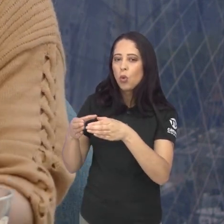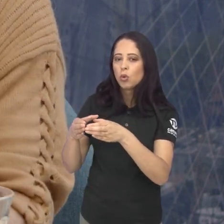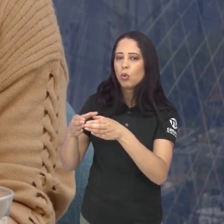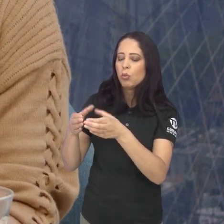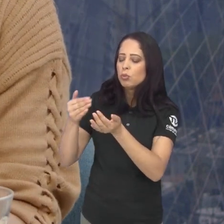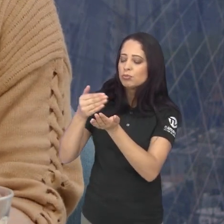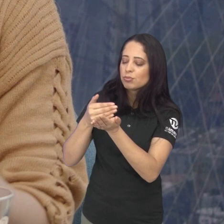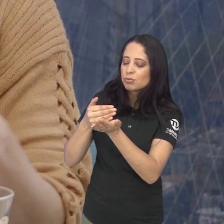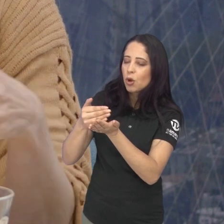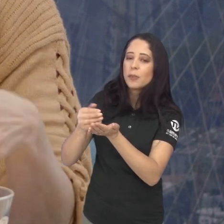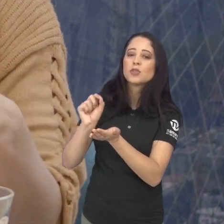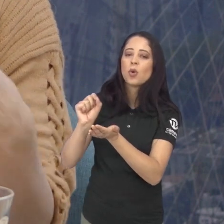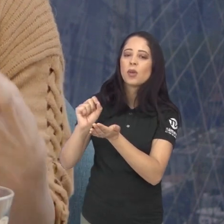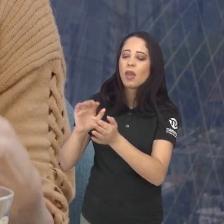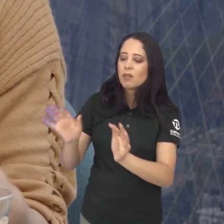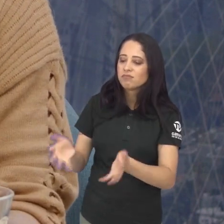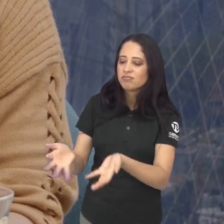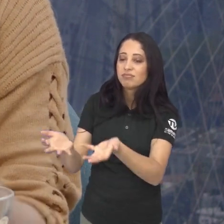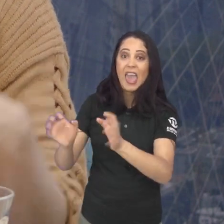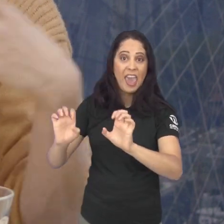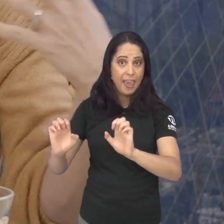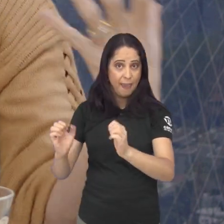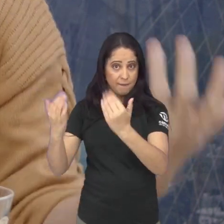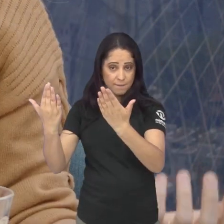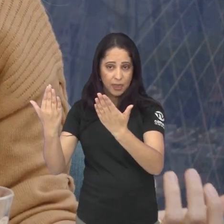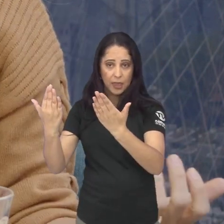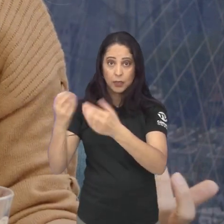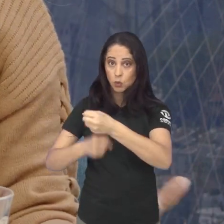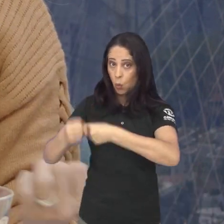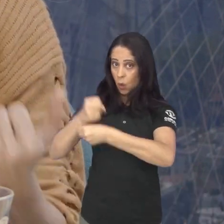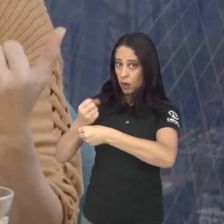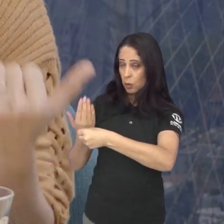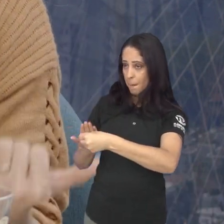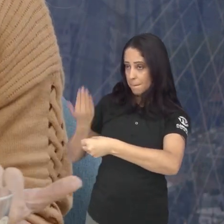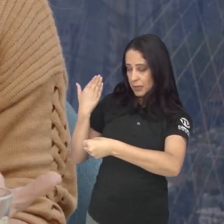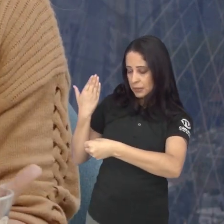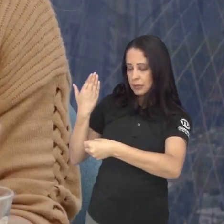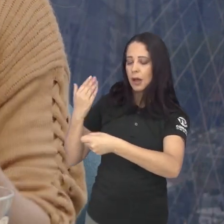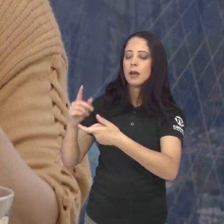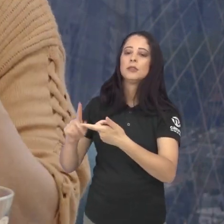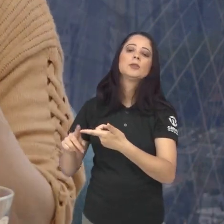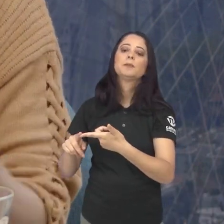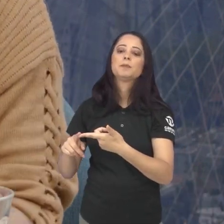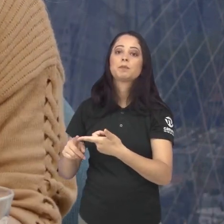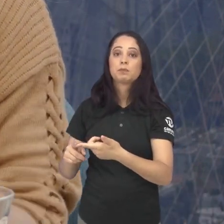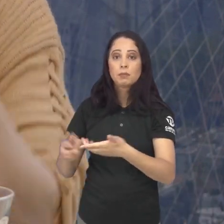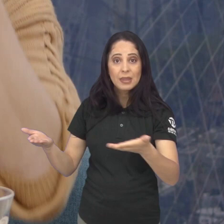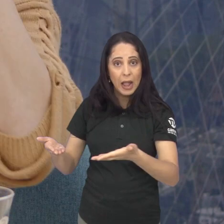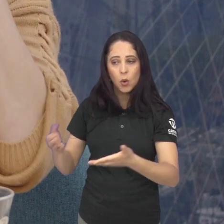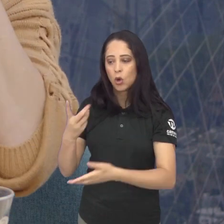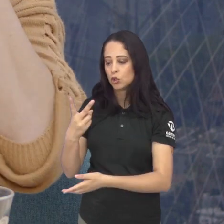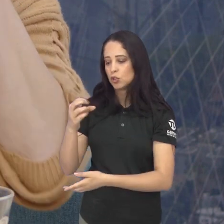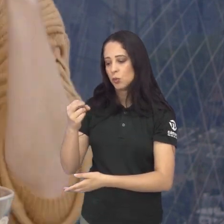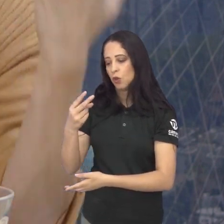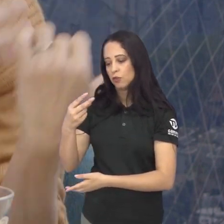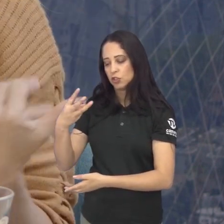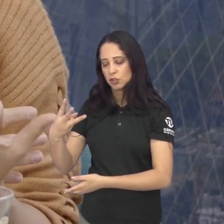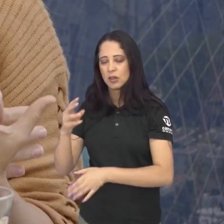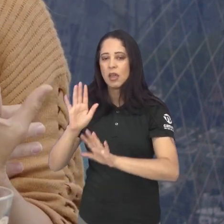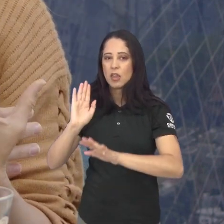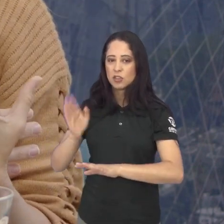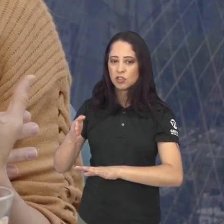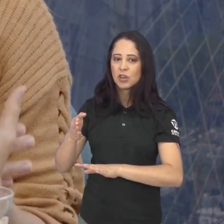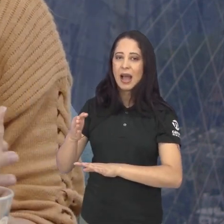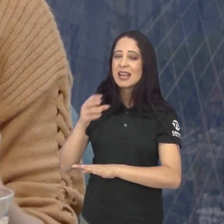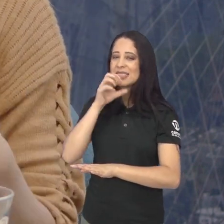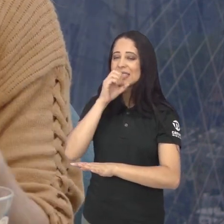gente começou a fomentar pequenos eventos. Isso começou no ano passado, com a primeira jornada. Esse ano, a gente já fez agora,